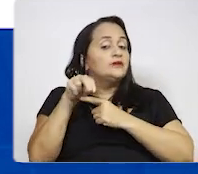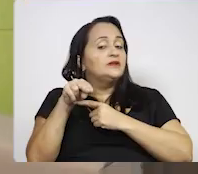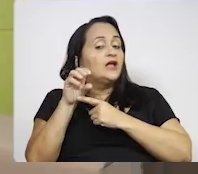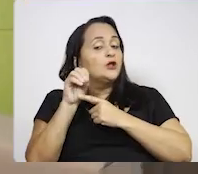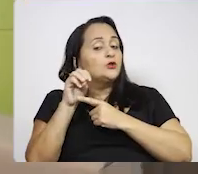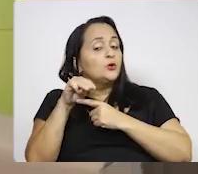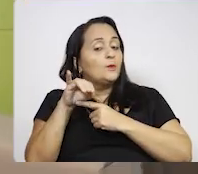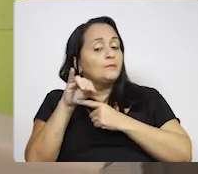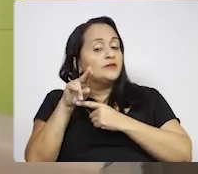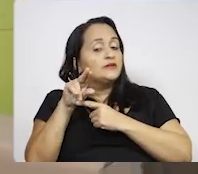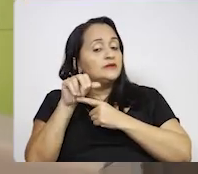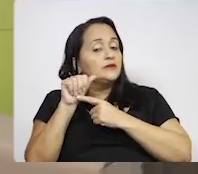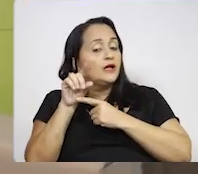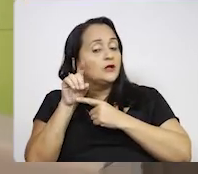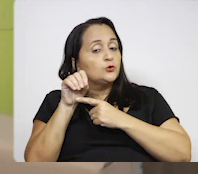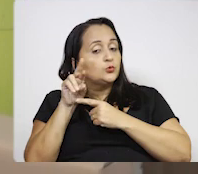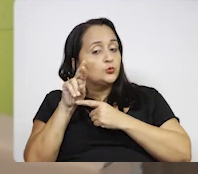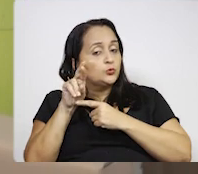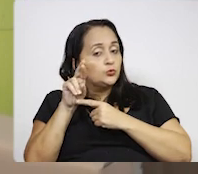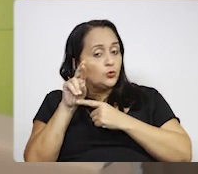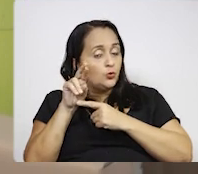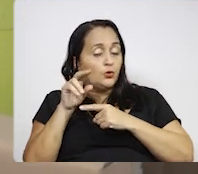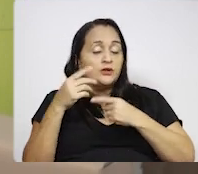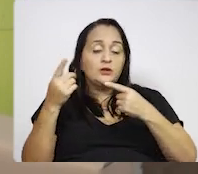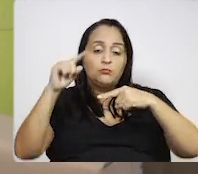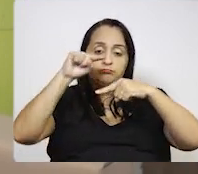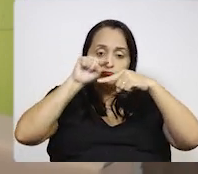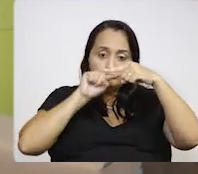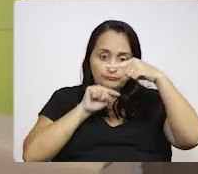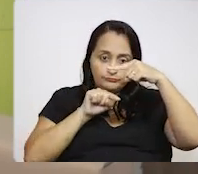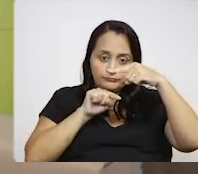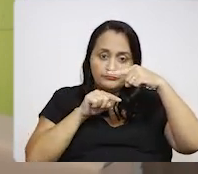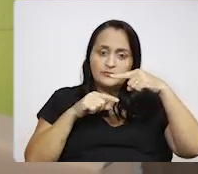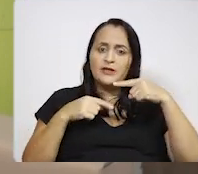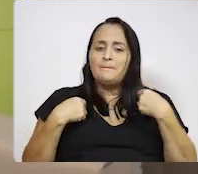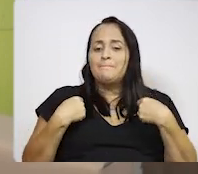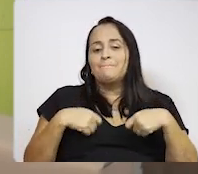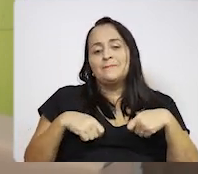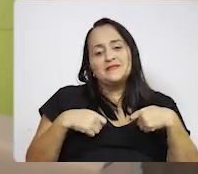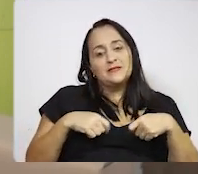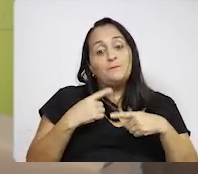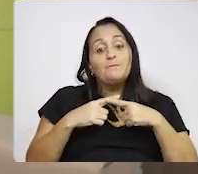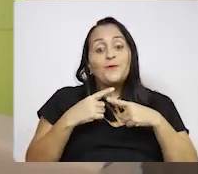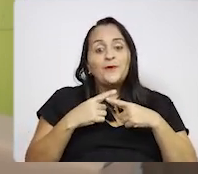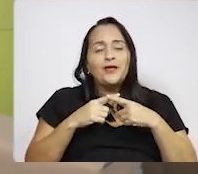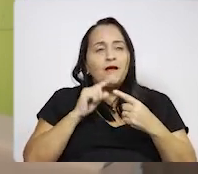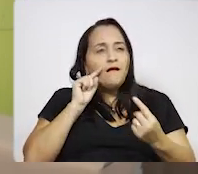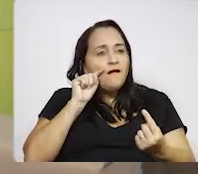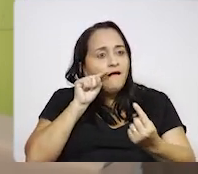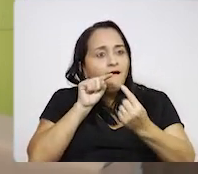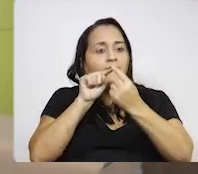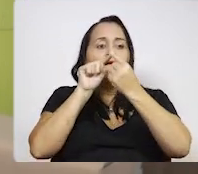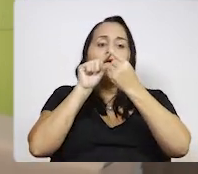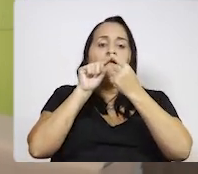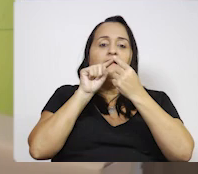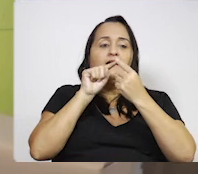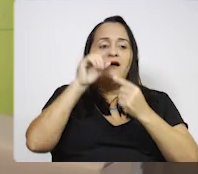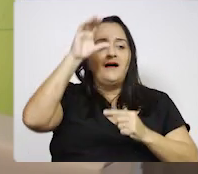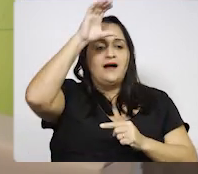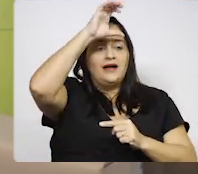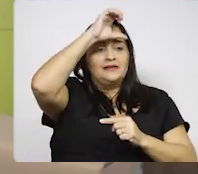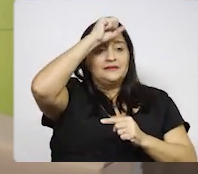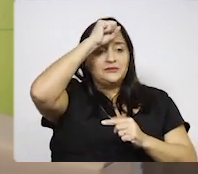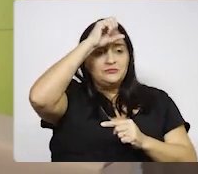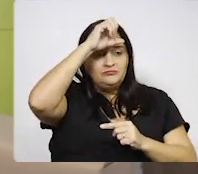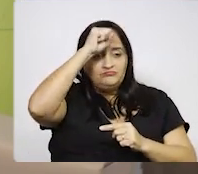denominador, porque isso facilita muito nos nossos cálculos, especialmente quando vamos localizar ou